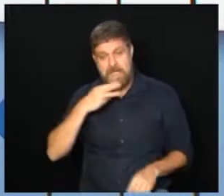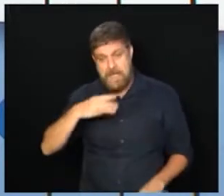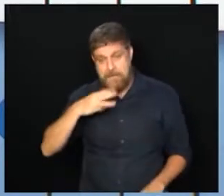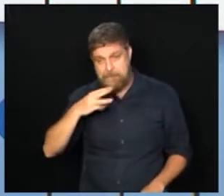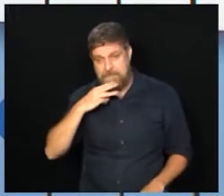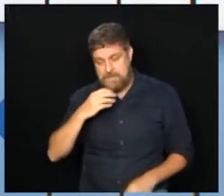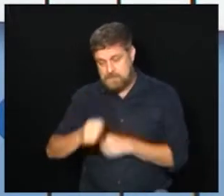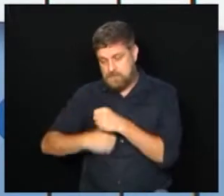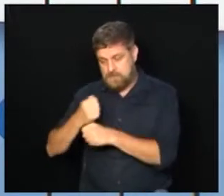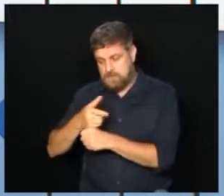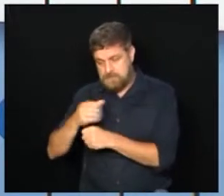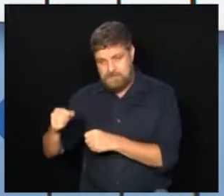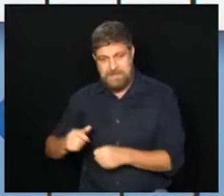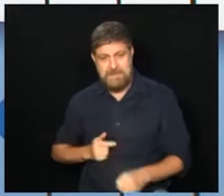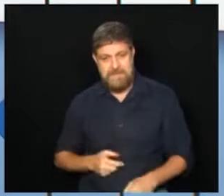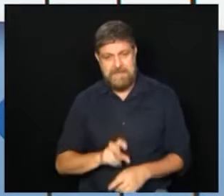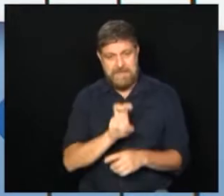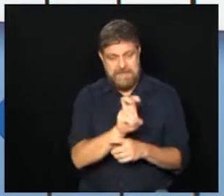São